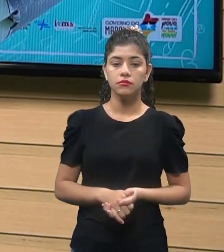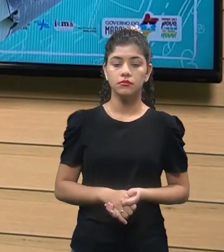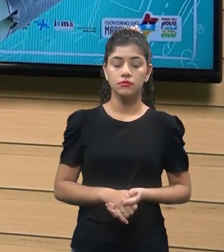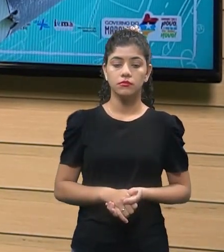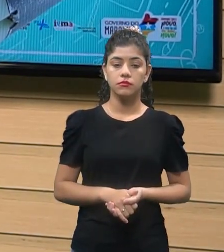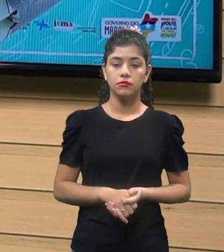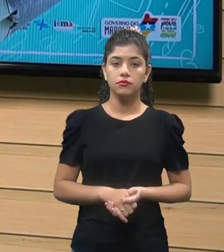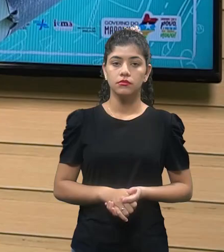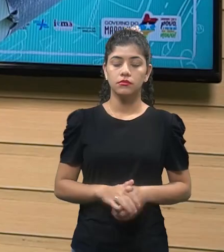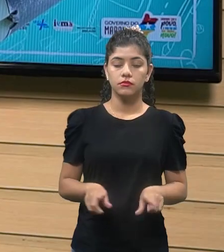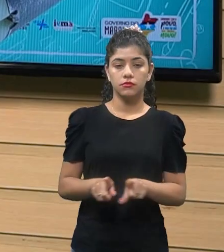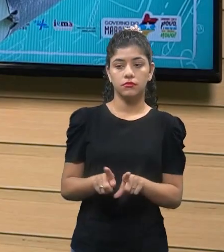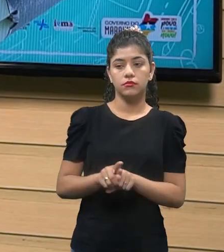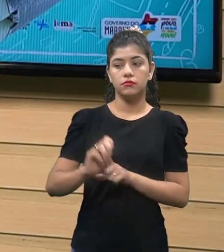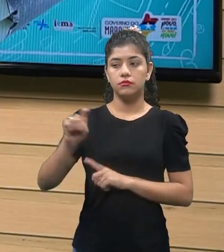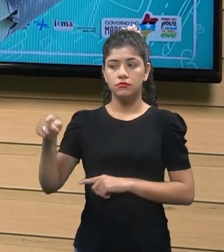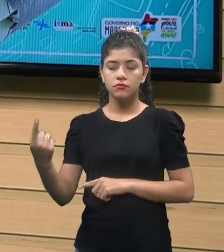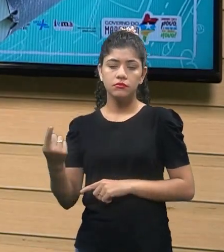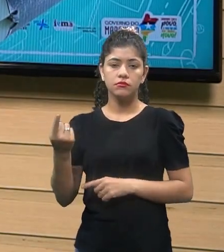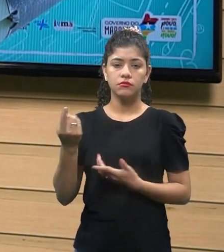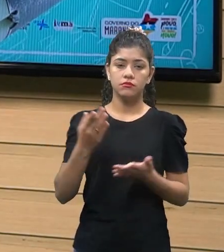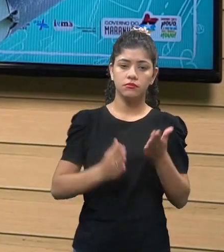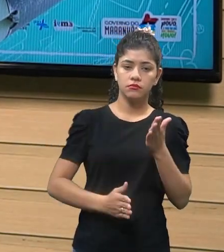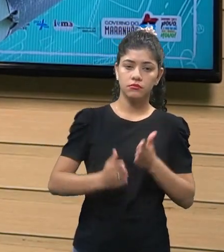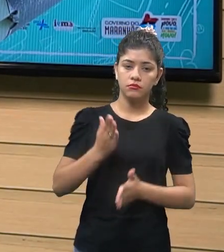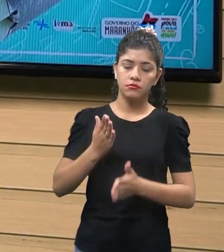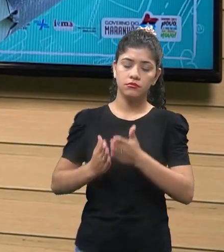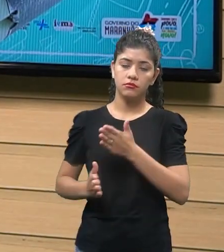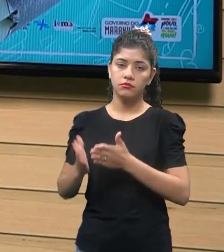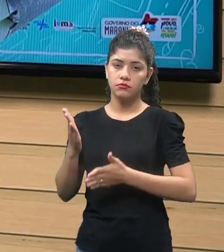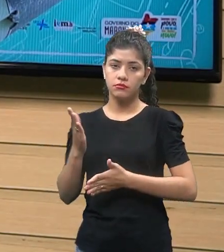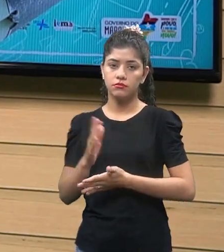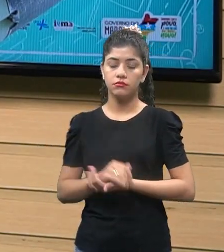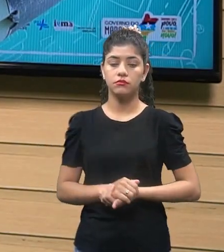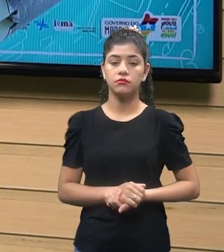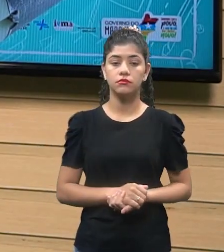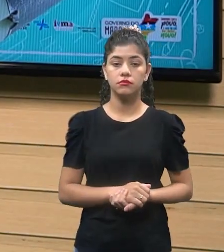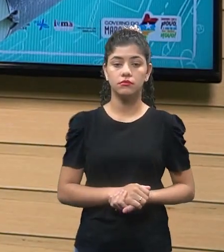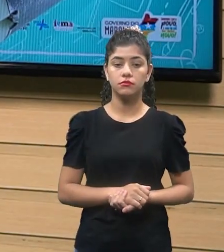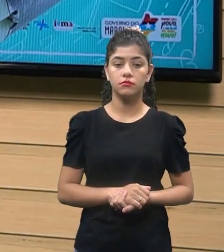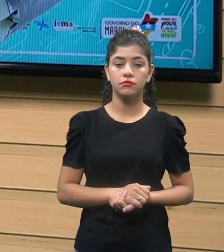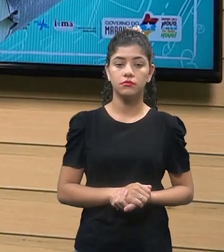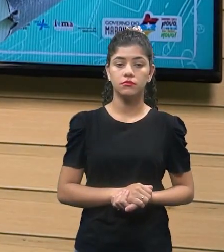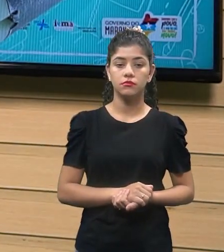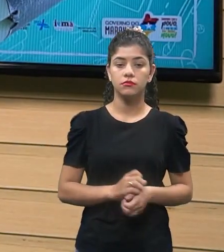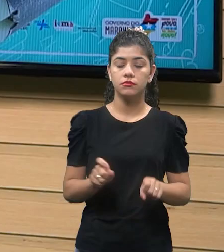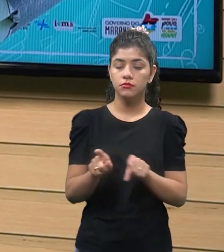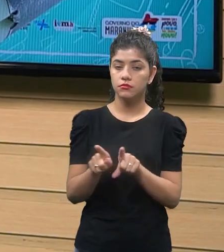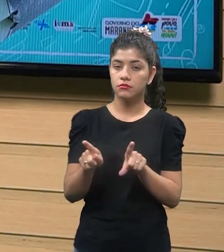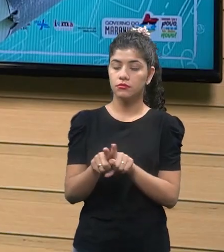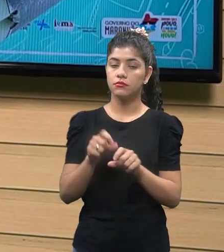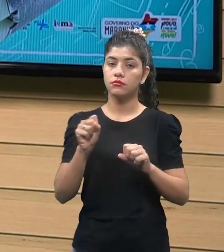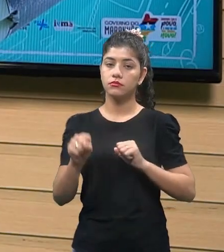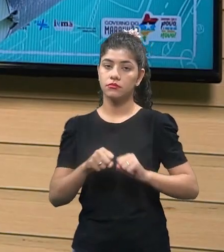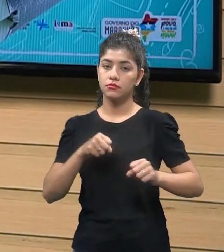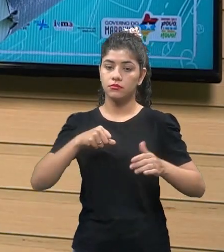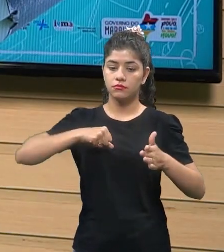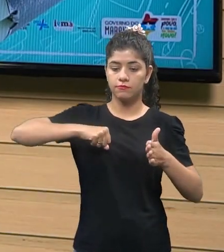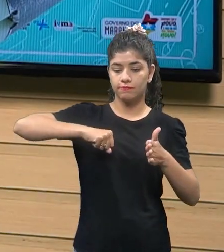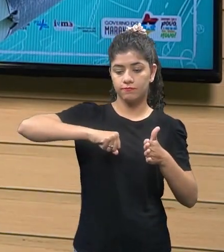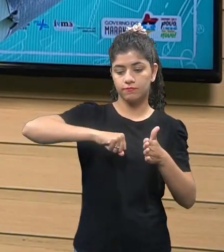algum outro equipamento, a máquina realizando esse procedimento, também de pressionar.